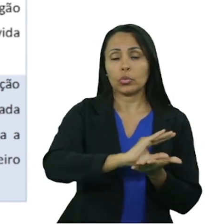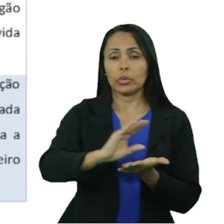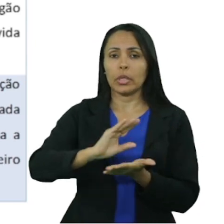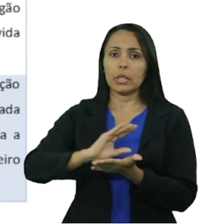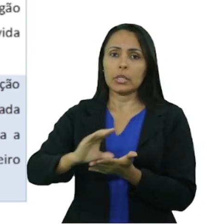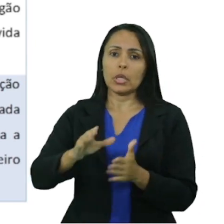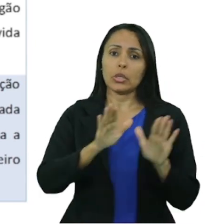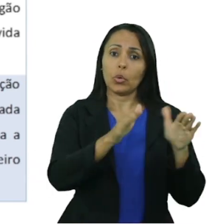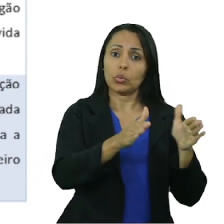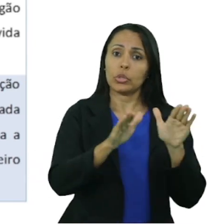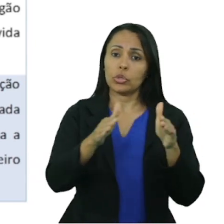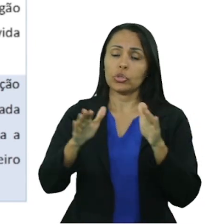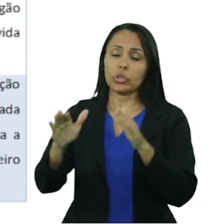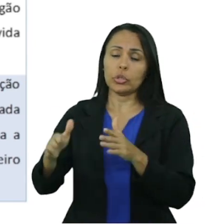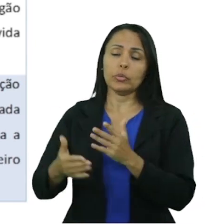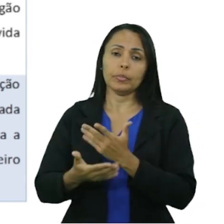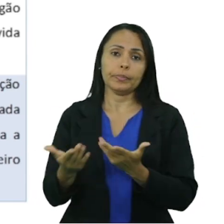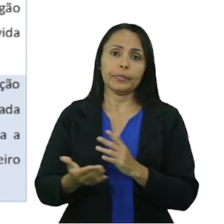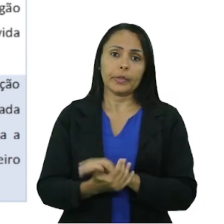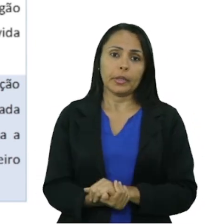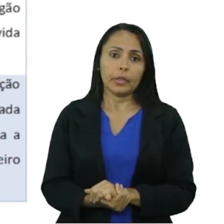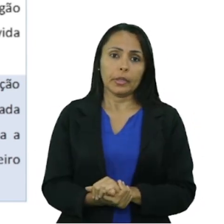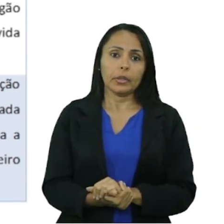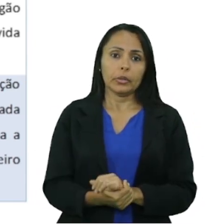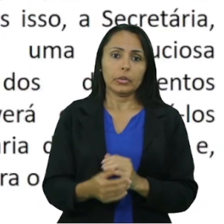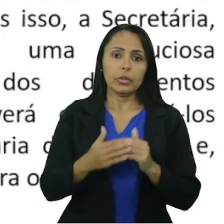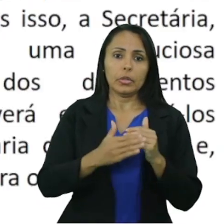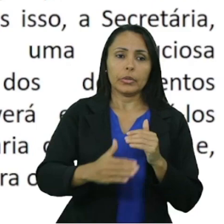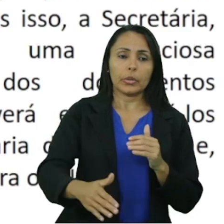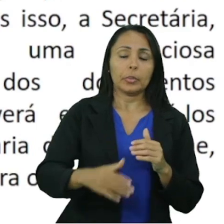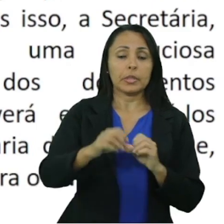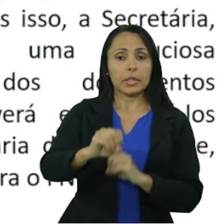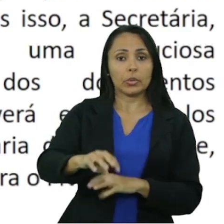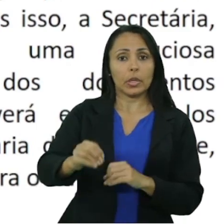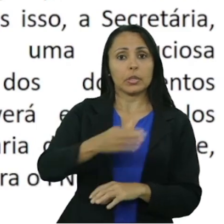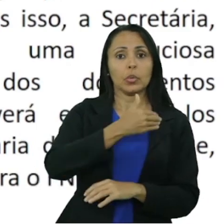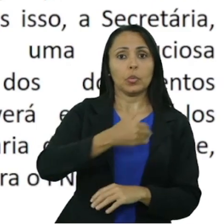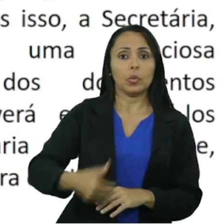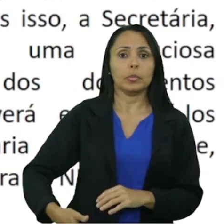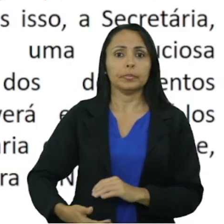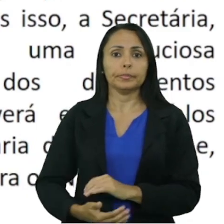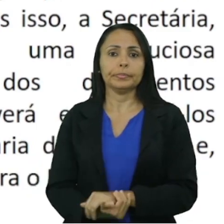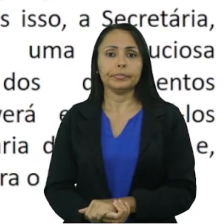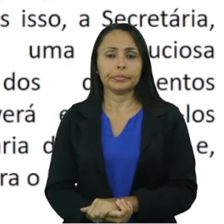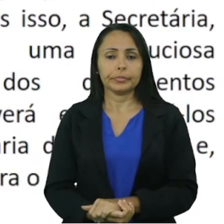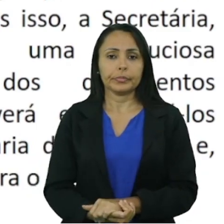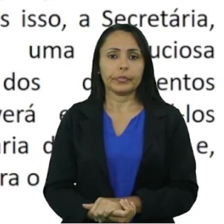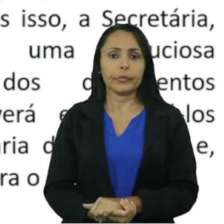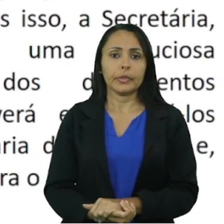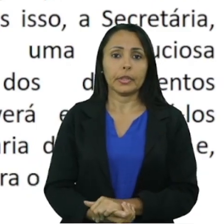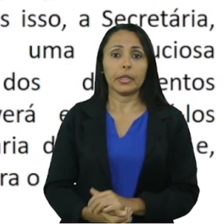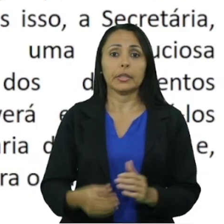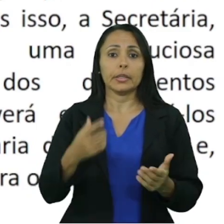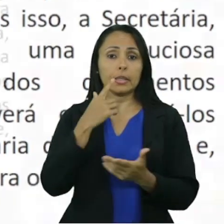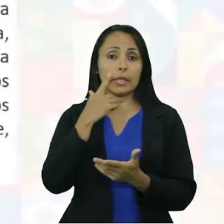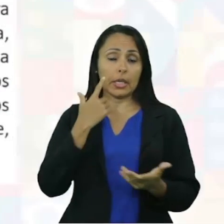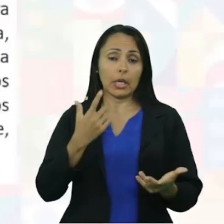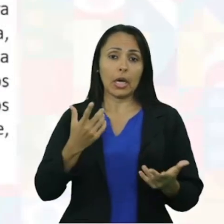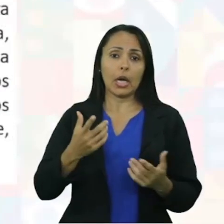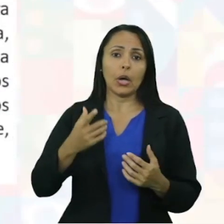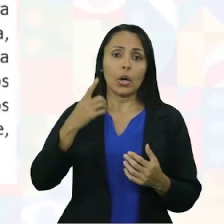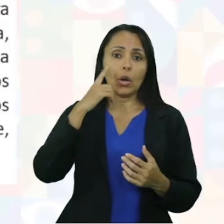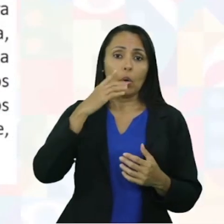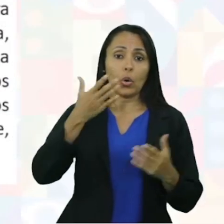às unidades executoras para o fomento da educação pública. Então, temos a prestação de contas, né, os formulários